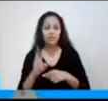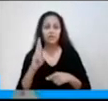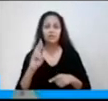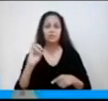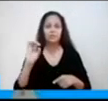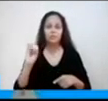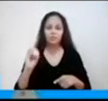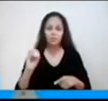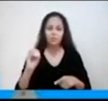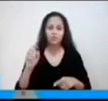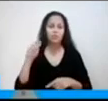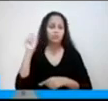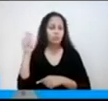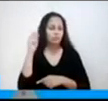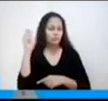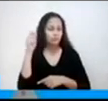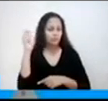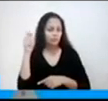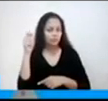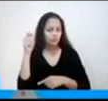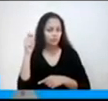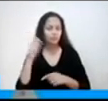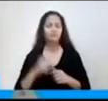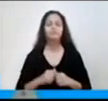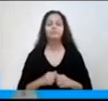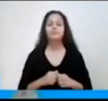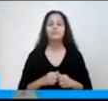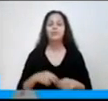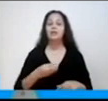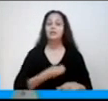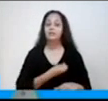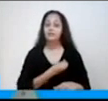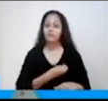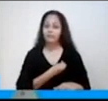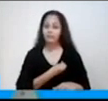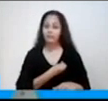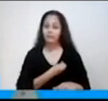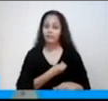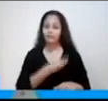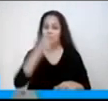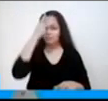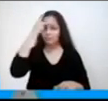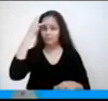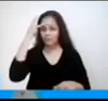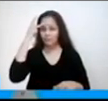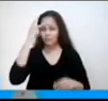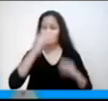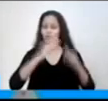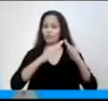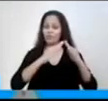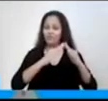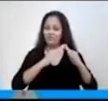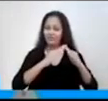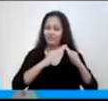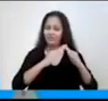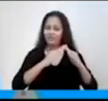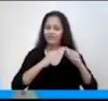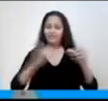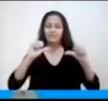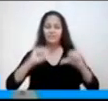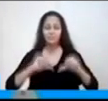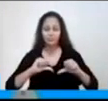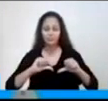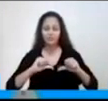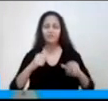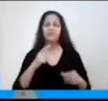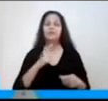Grande do Sul tem 12 milhões de pessoas. Então temos 12 milhões de pessoas no Brasil vivendo, né, em condições habitacionais precárias.